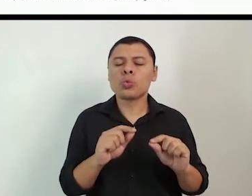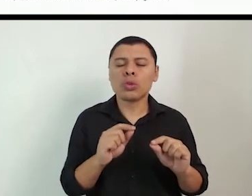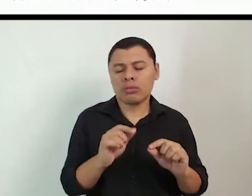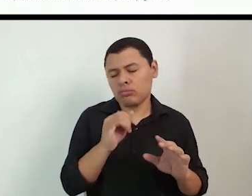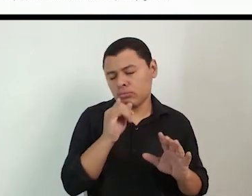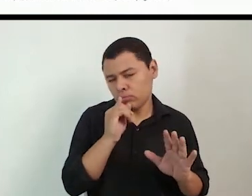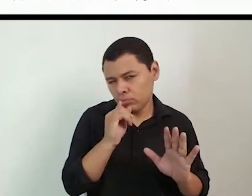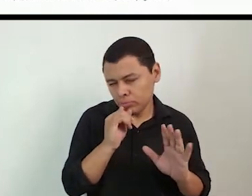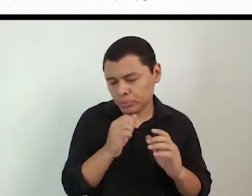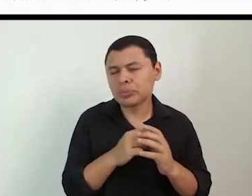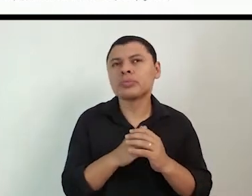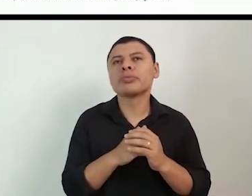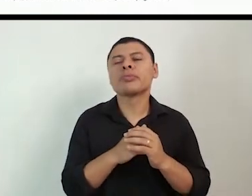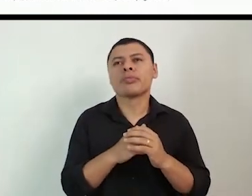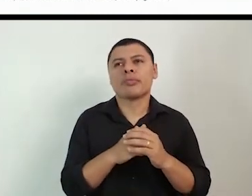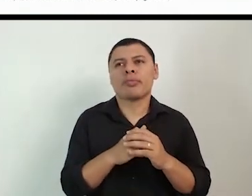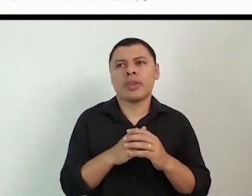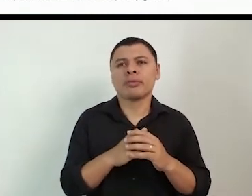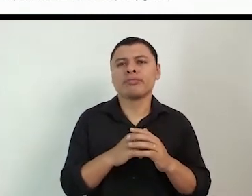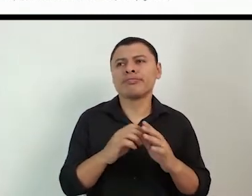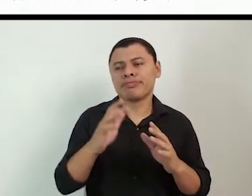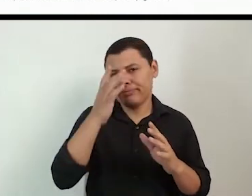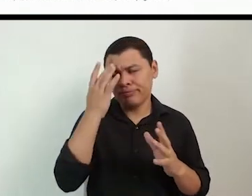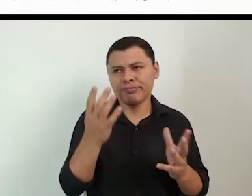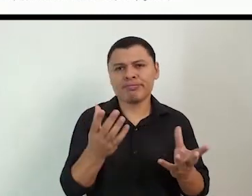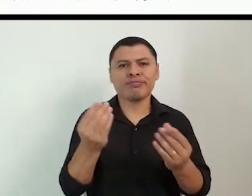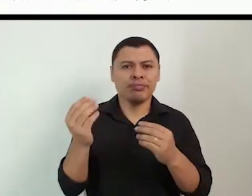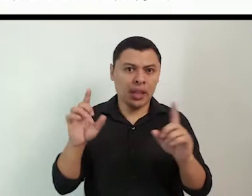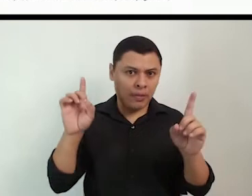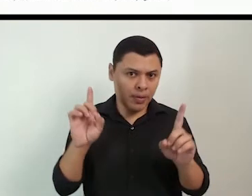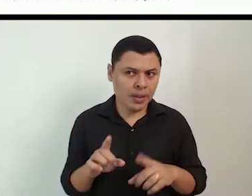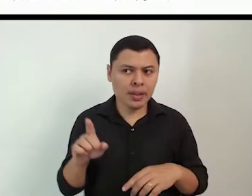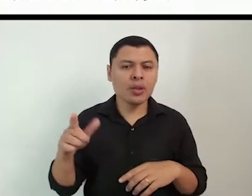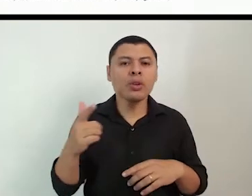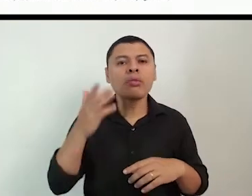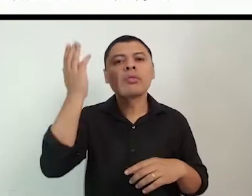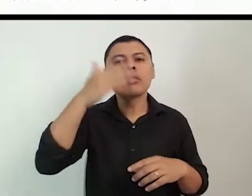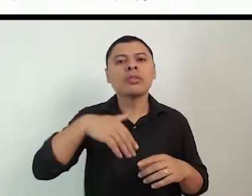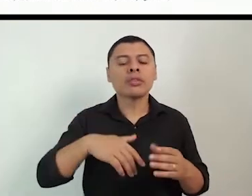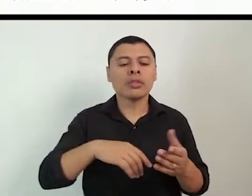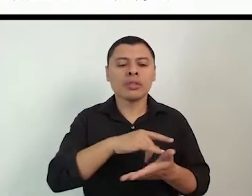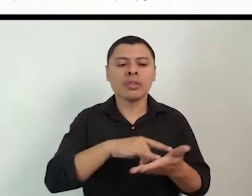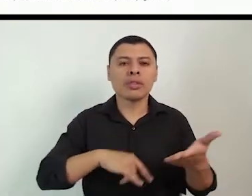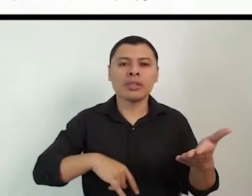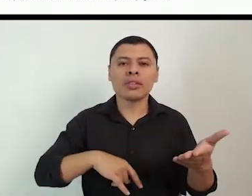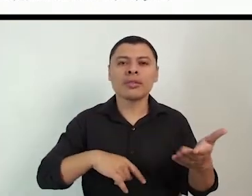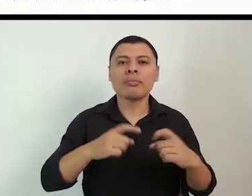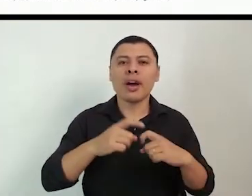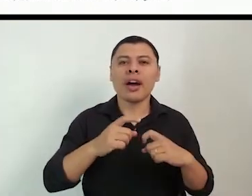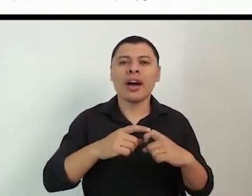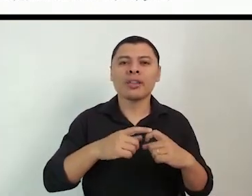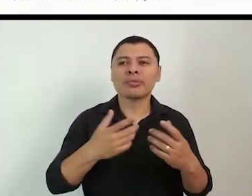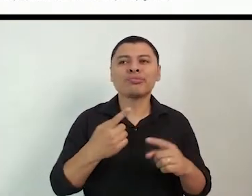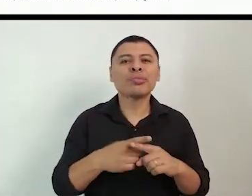pessoa. Muitas pessoas com deficiência também não têm um laudo, né, médico, porque por falta